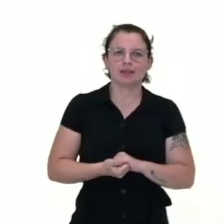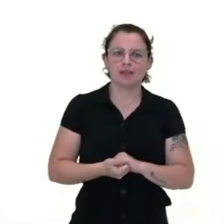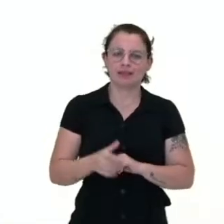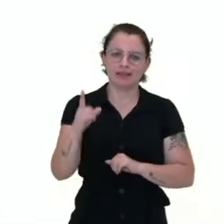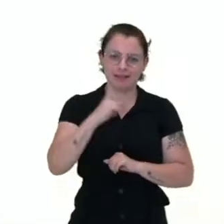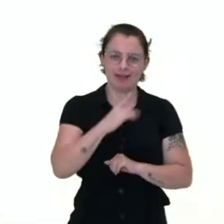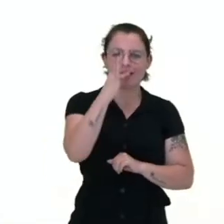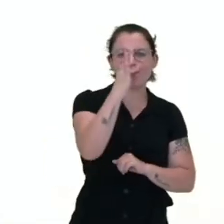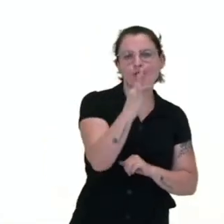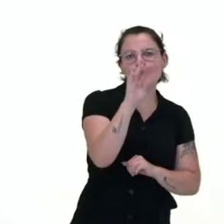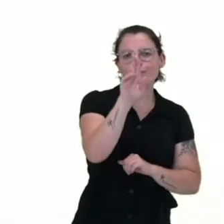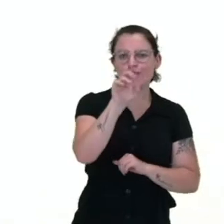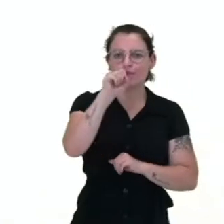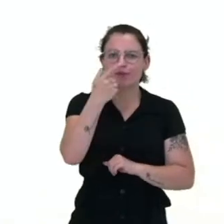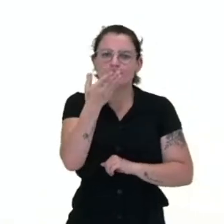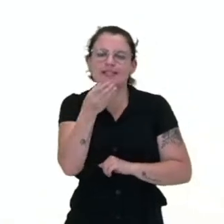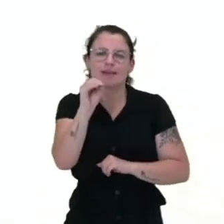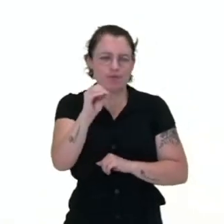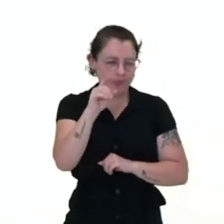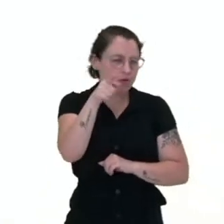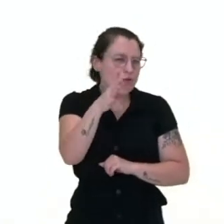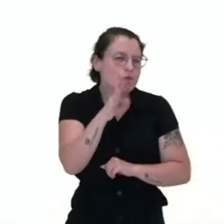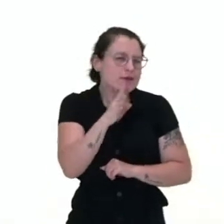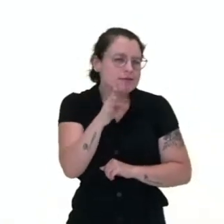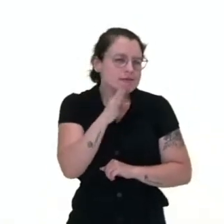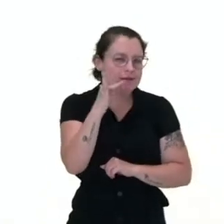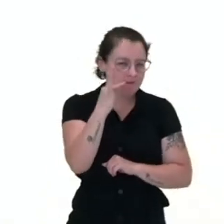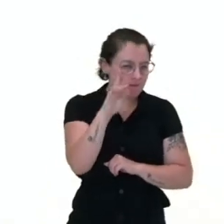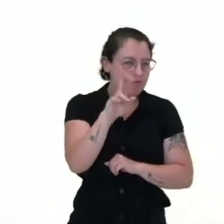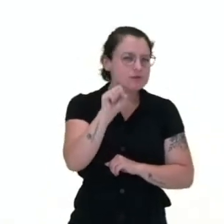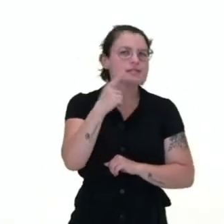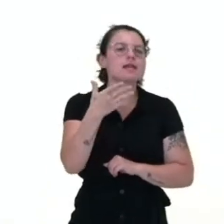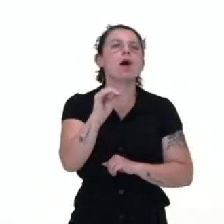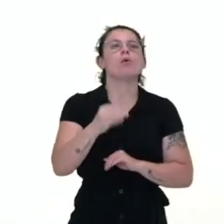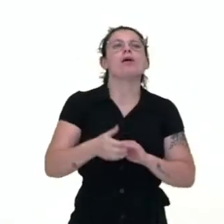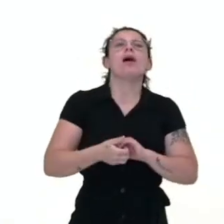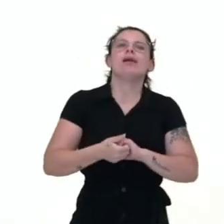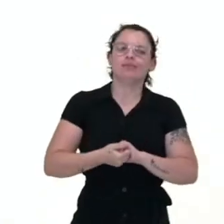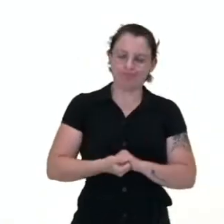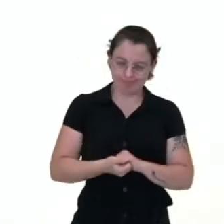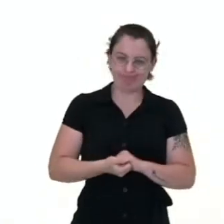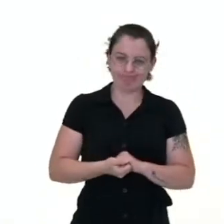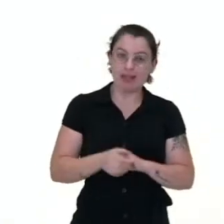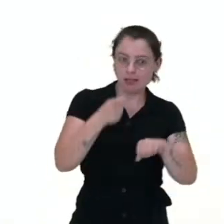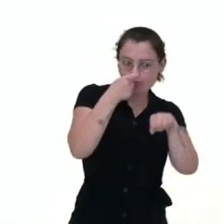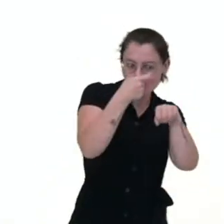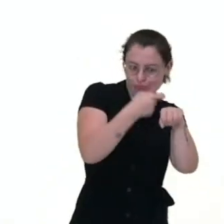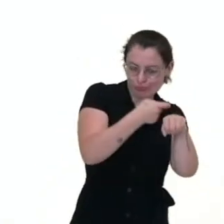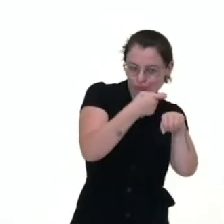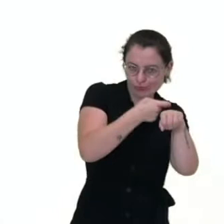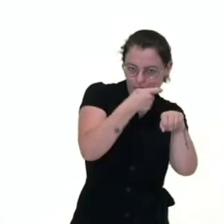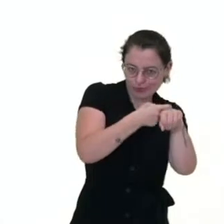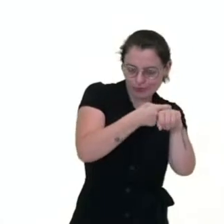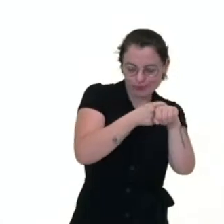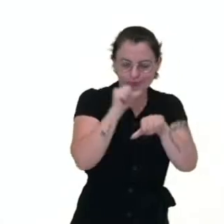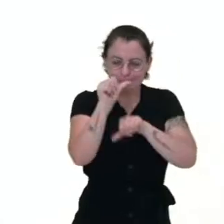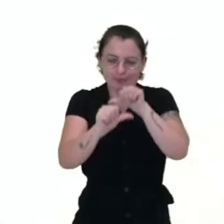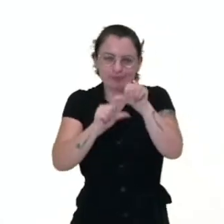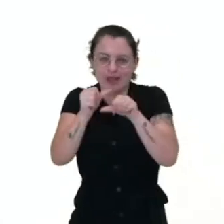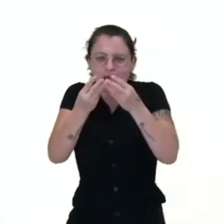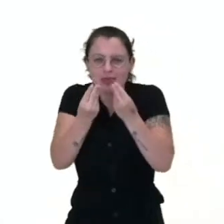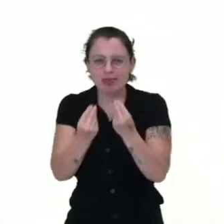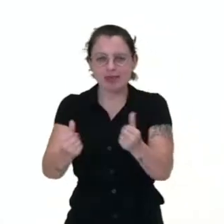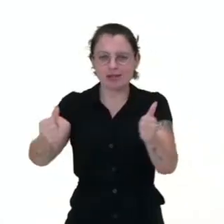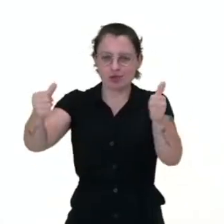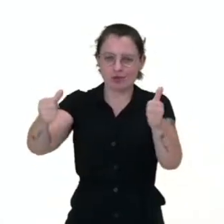Então, fusão. Você já estudou o que é fusão. É a passagem do estado sólido para o estado líquido. Repare